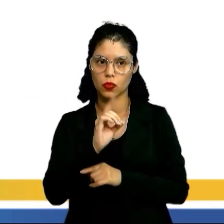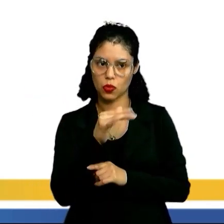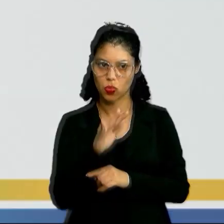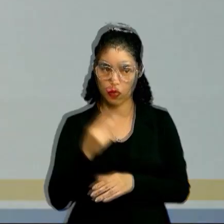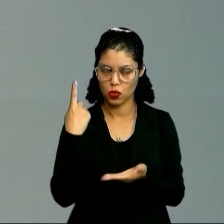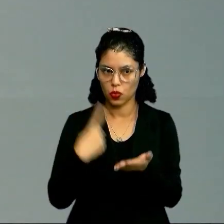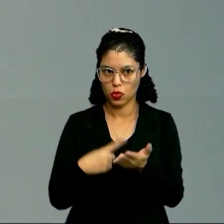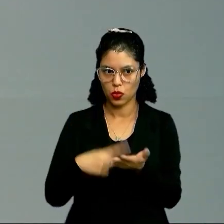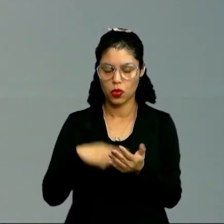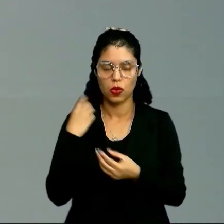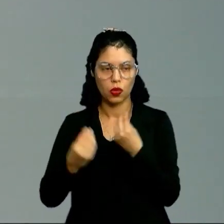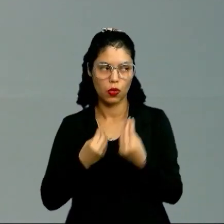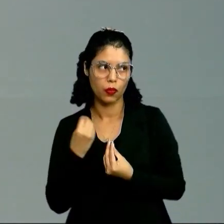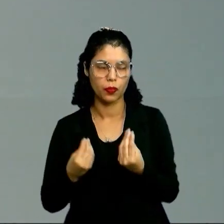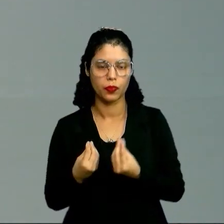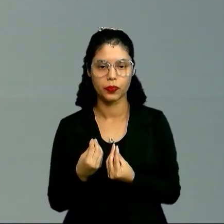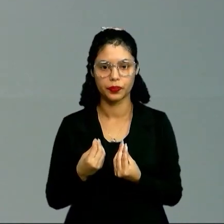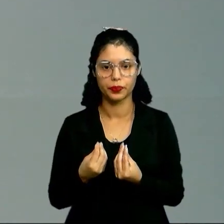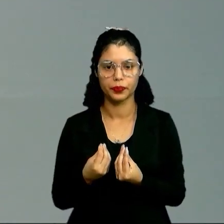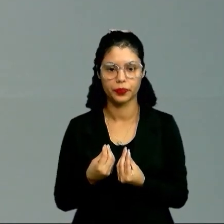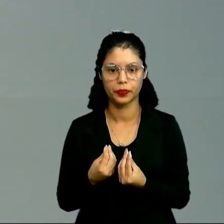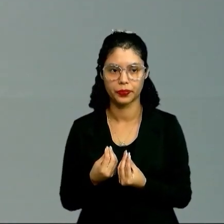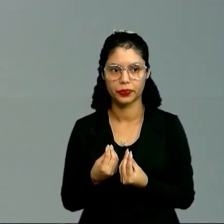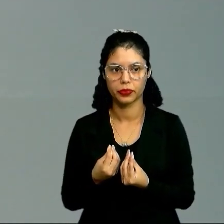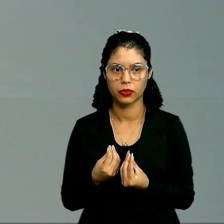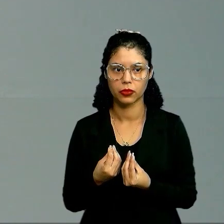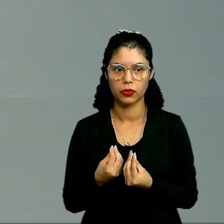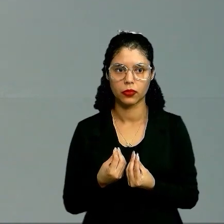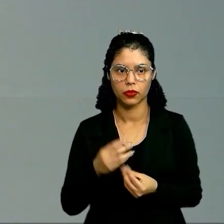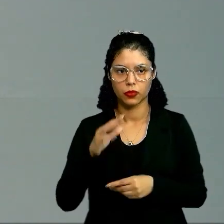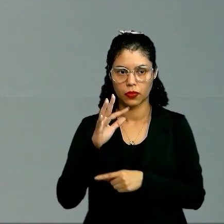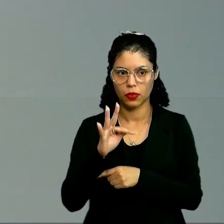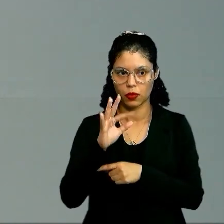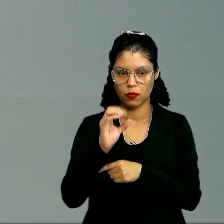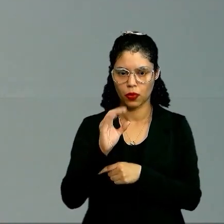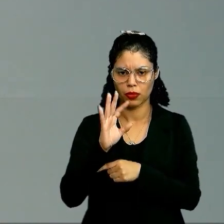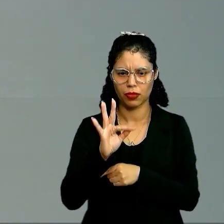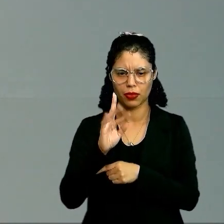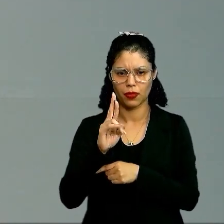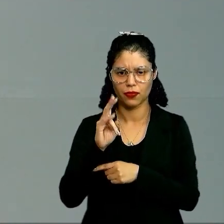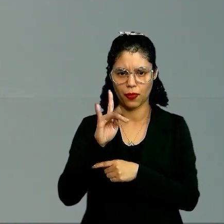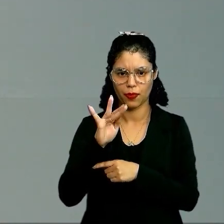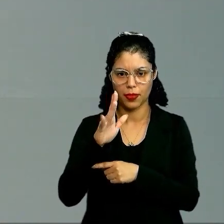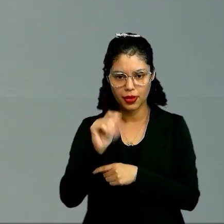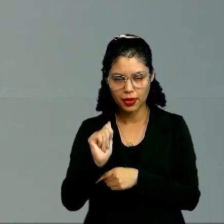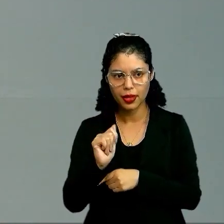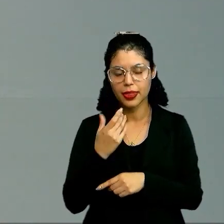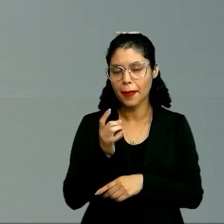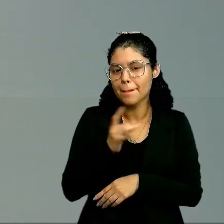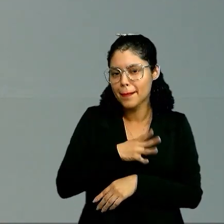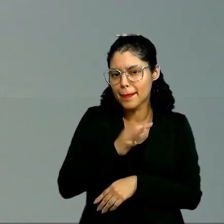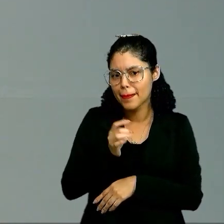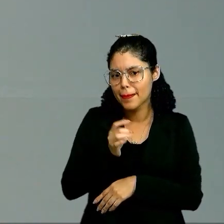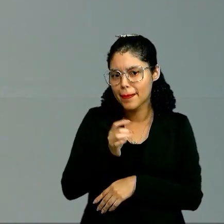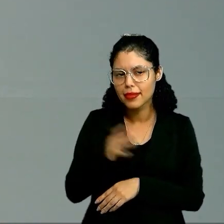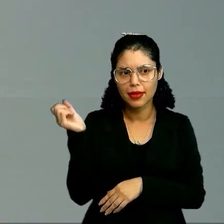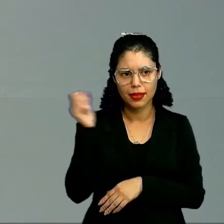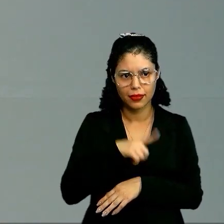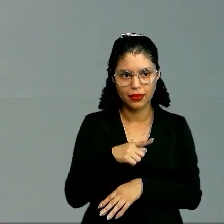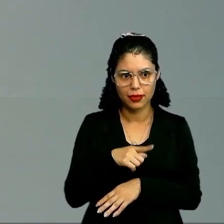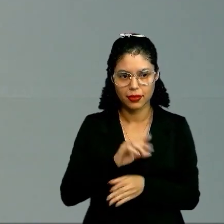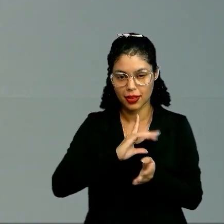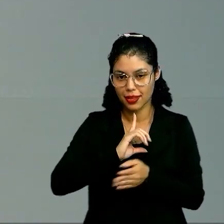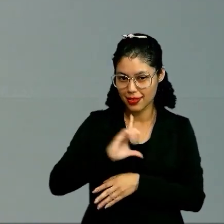auxina é considerada como fotofobia. Sim, ela tem medo, meio que tem medo da luz, então